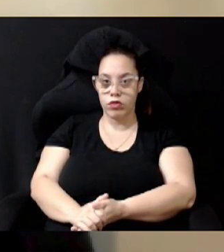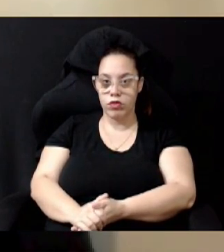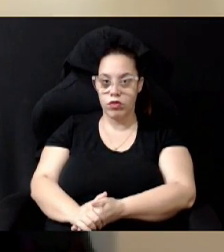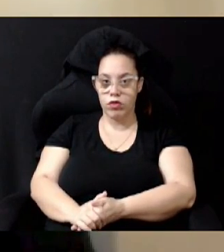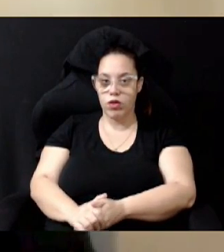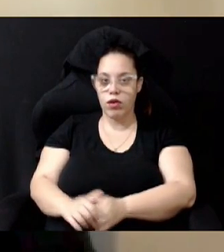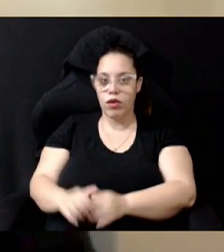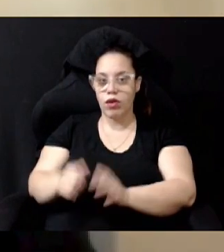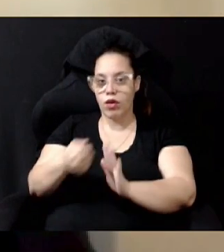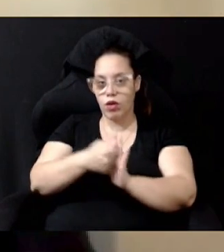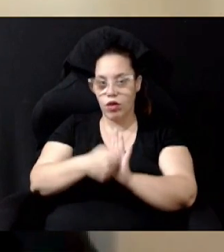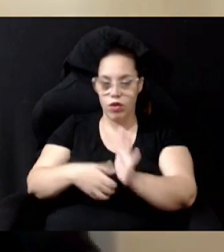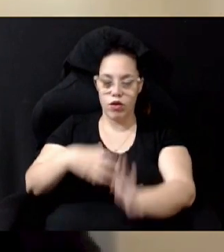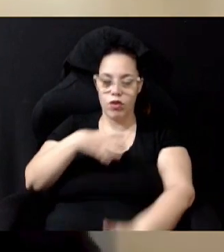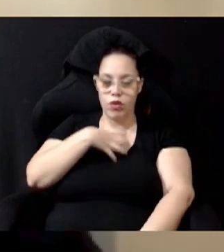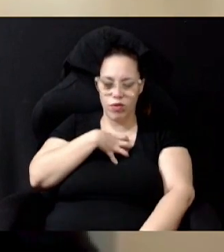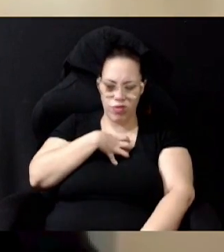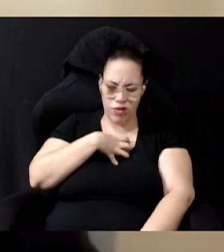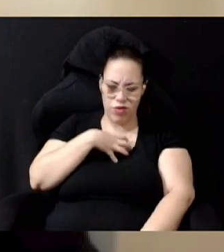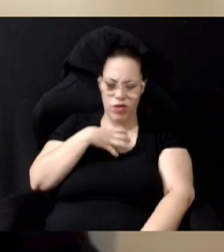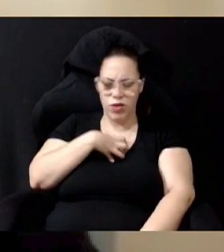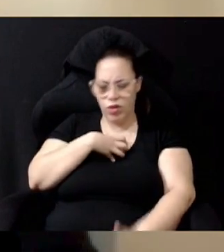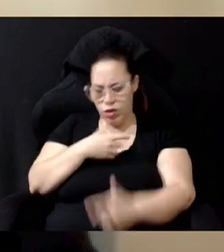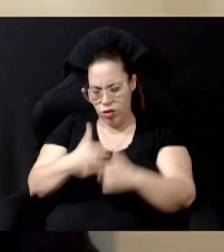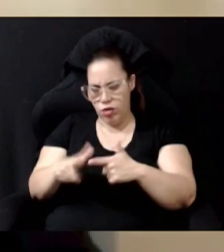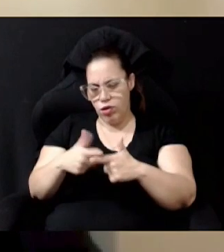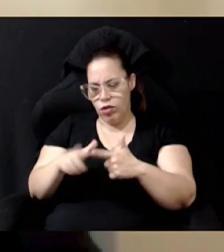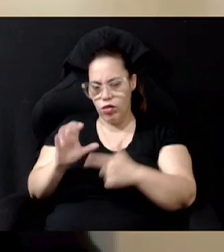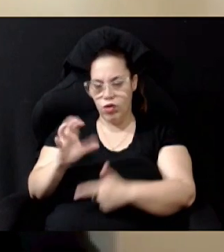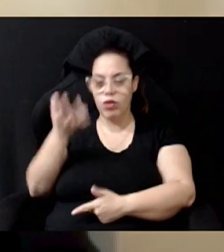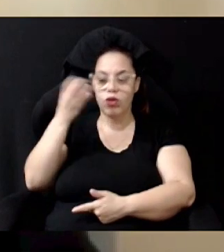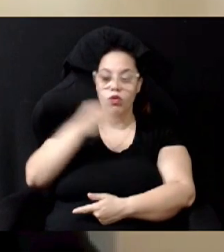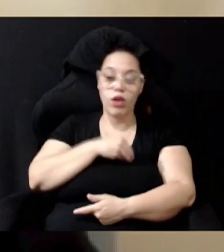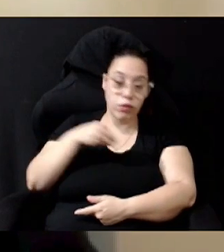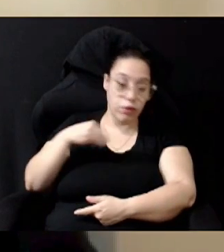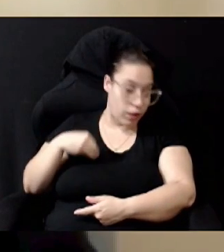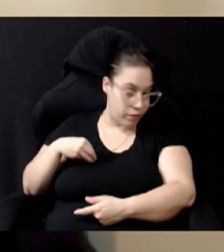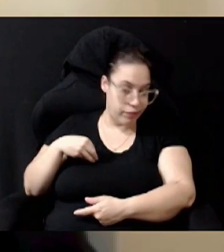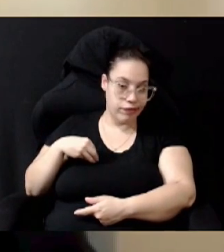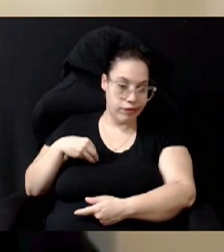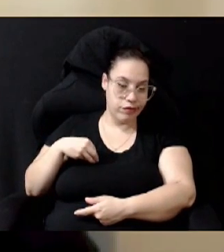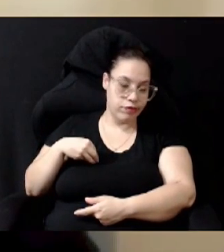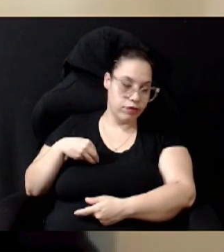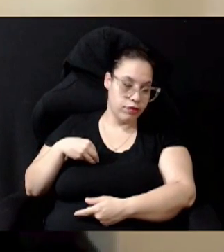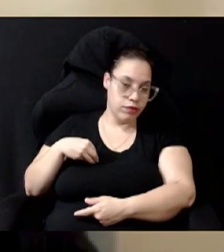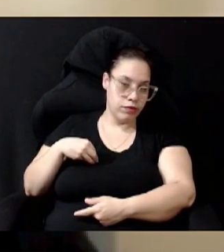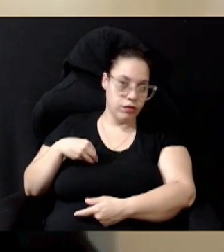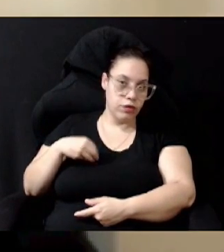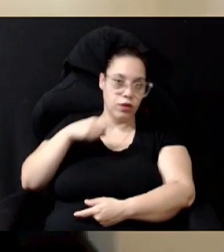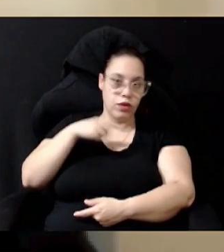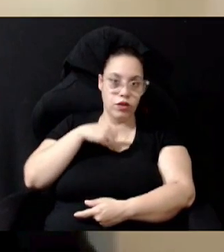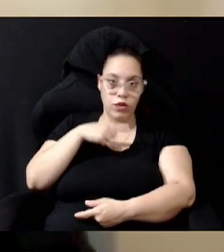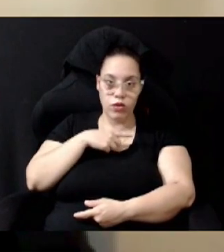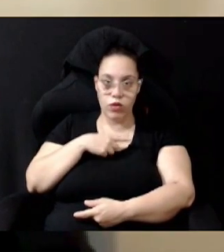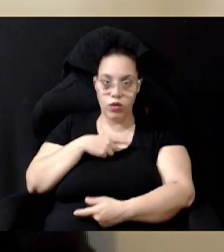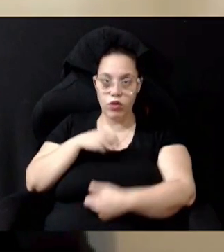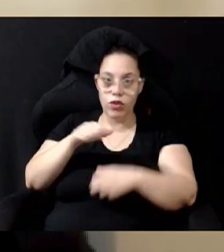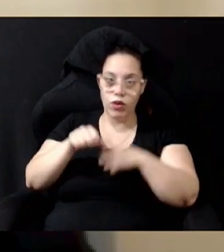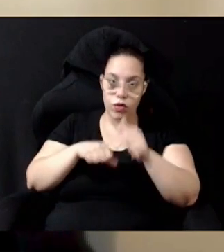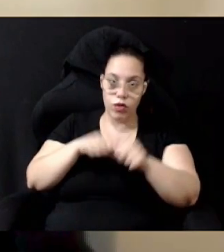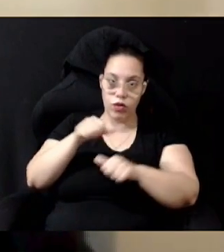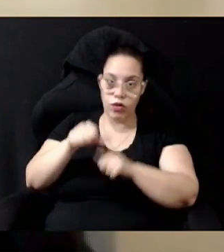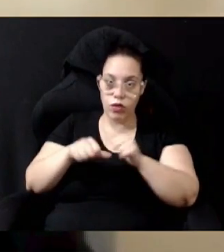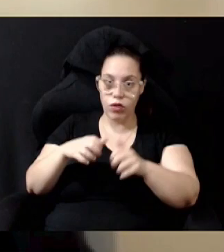que te causa, vai examinar, vai ver se existe, por exemplo, alterações de